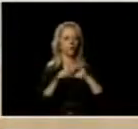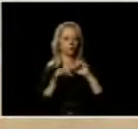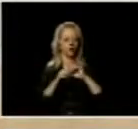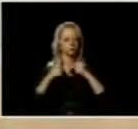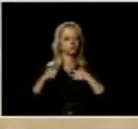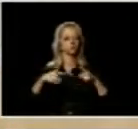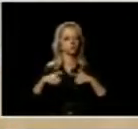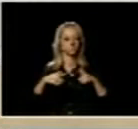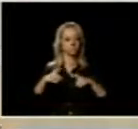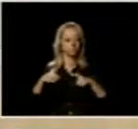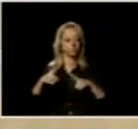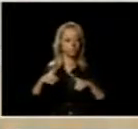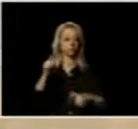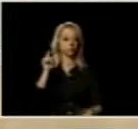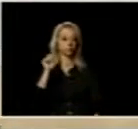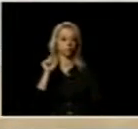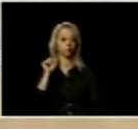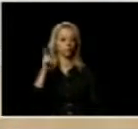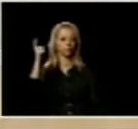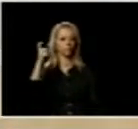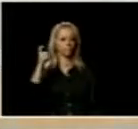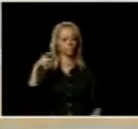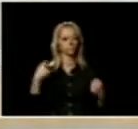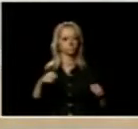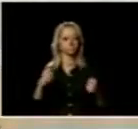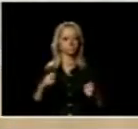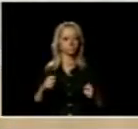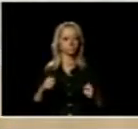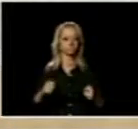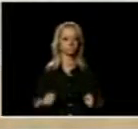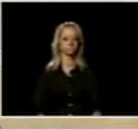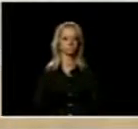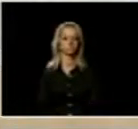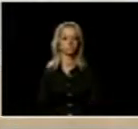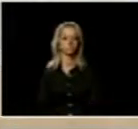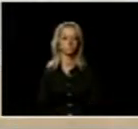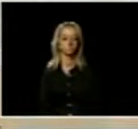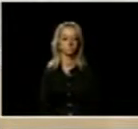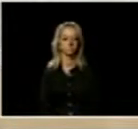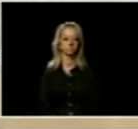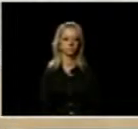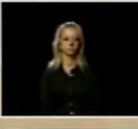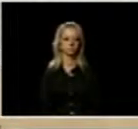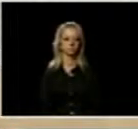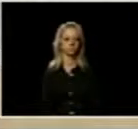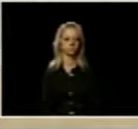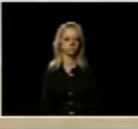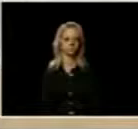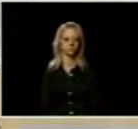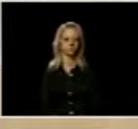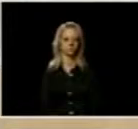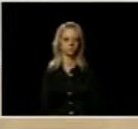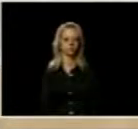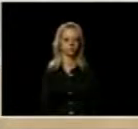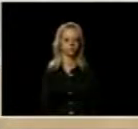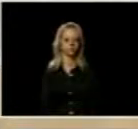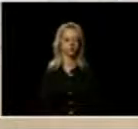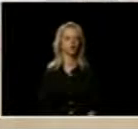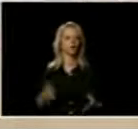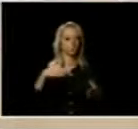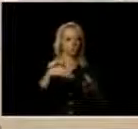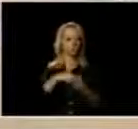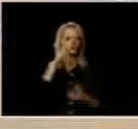áreas do teatro, música, da dança e das artes plásticas e visuais de Taubaté. Artigo 7º, último, excelente, vigor na data de sua publicação.